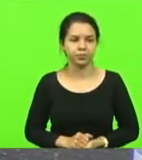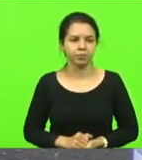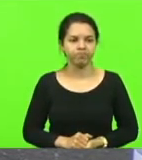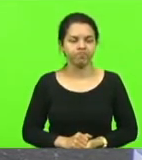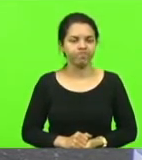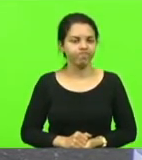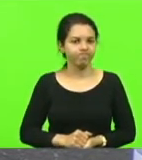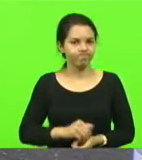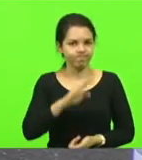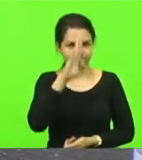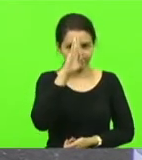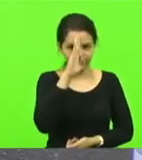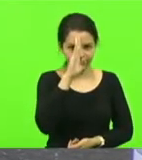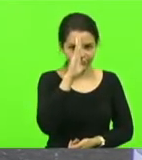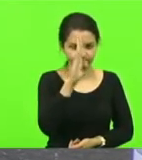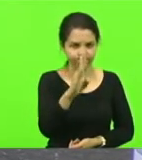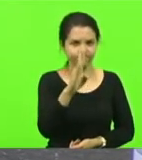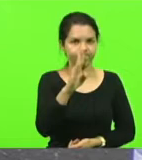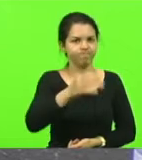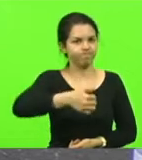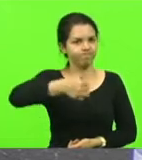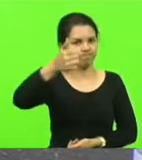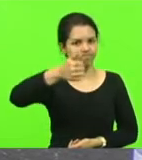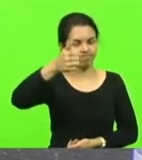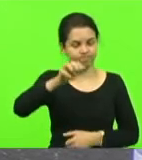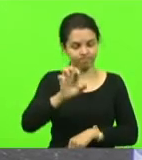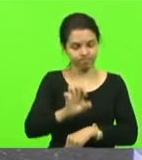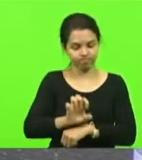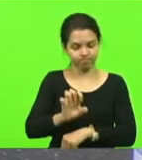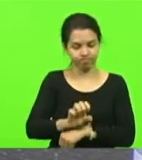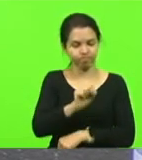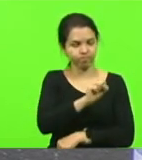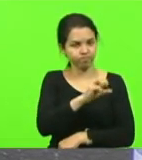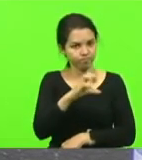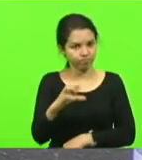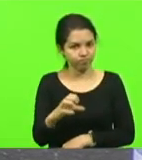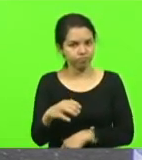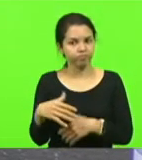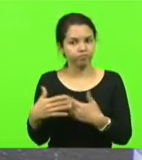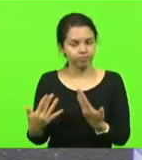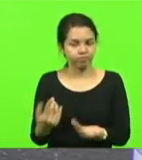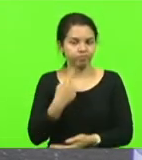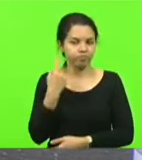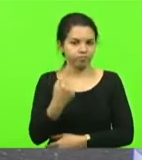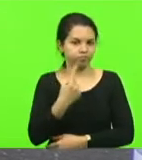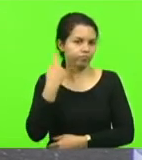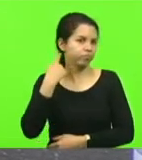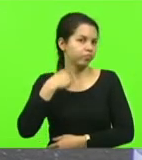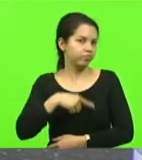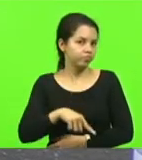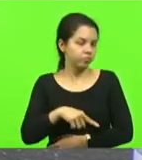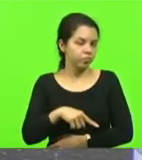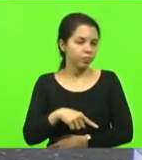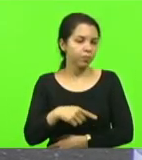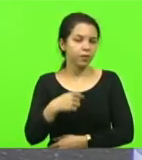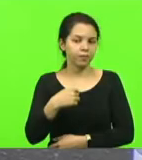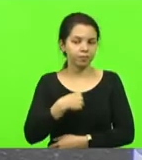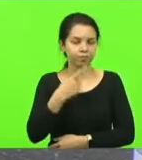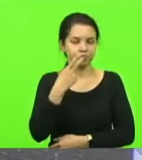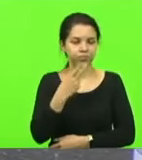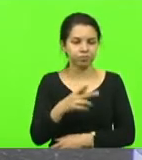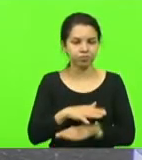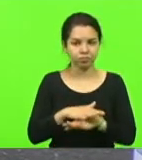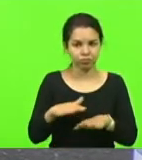primordial para o Estado de Santa Catarina. E aí, deputado Silvio, não me refiro apenas ao